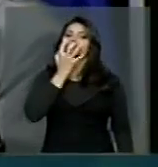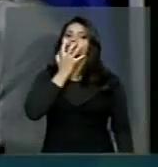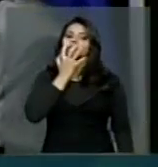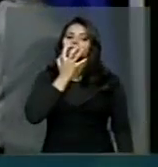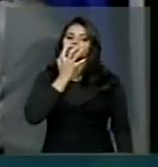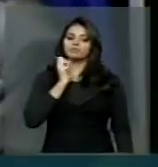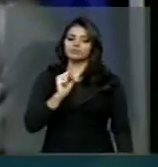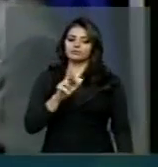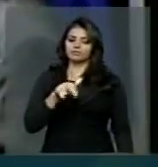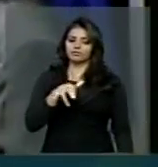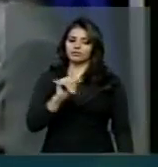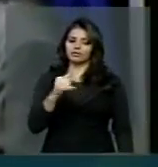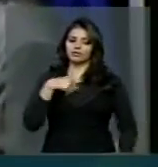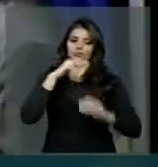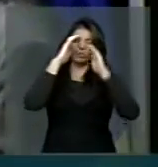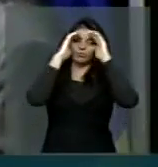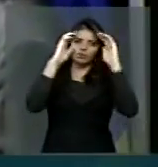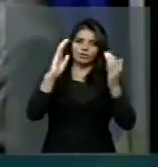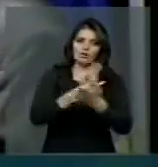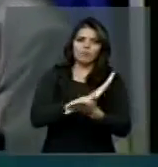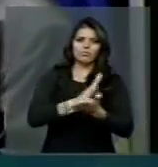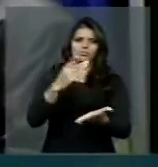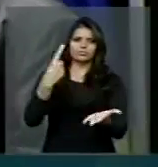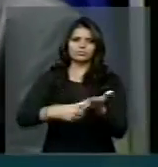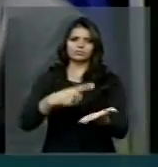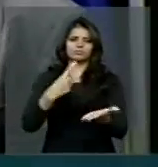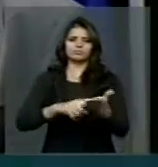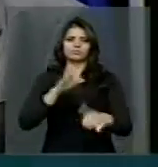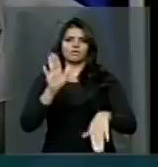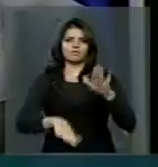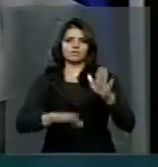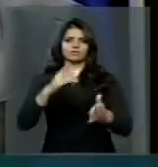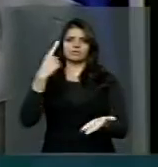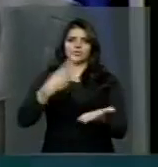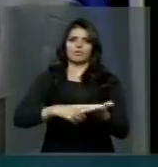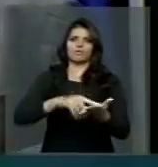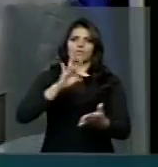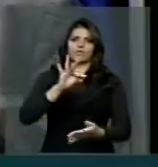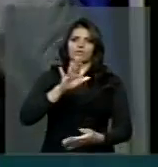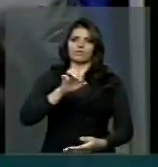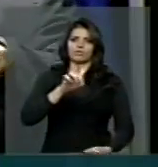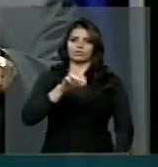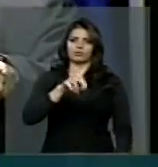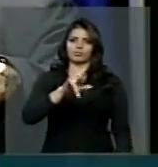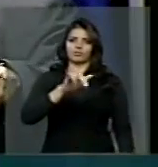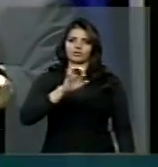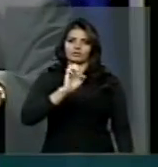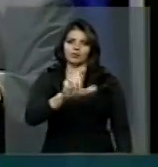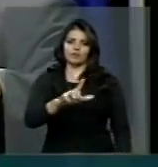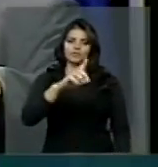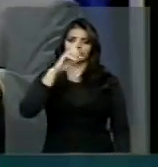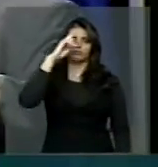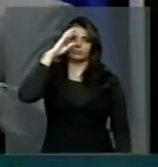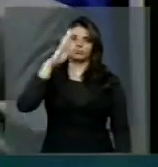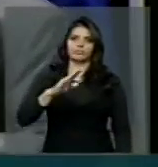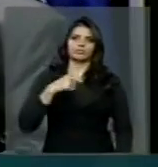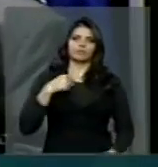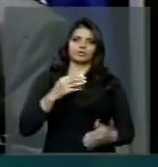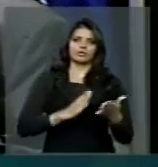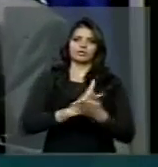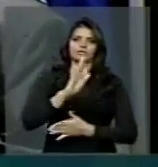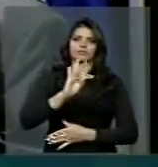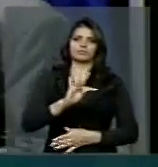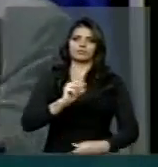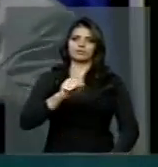que cumpriu alguns dos compromissos, talvez os compromissos fundamentais do que significou a eleição de Tancredo Neves.